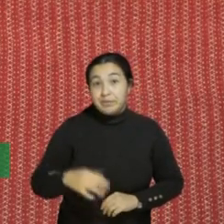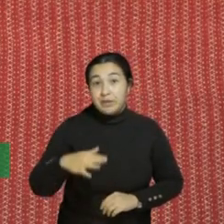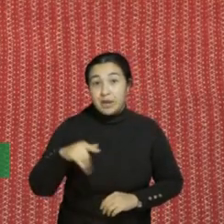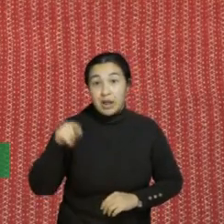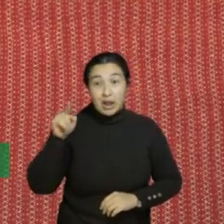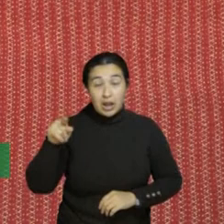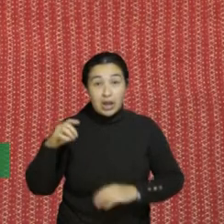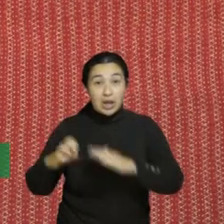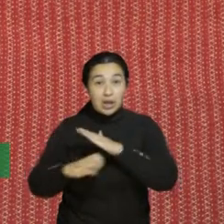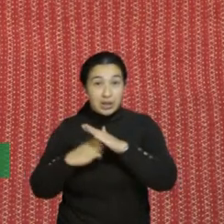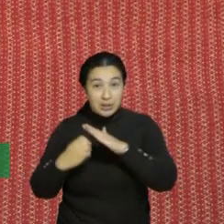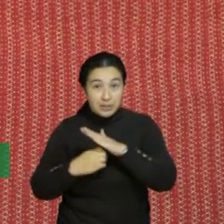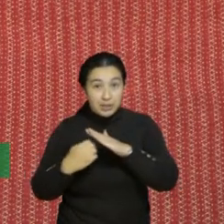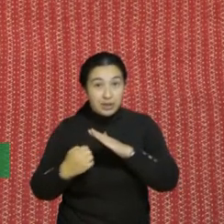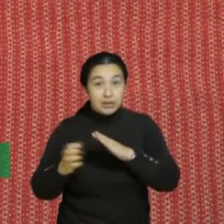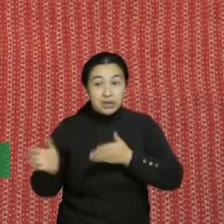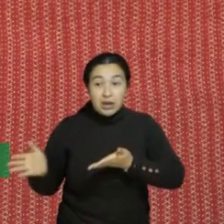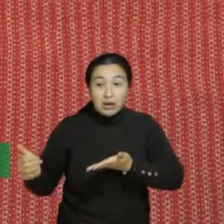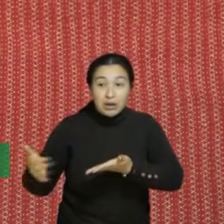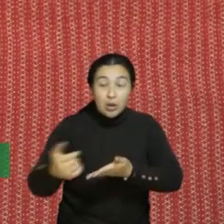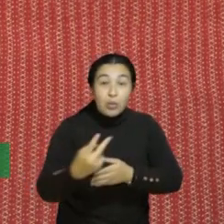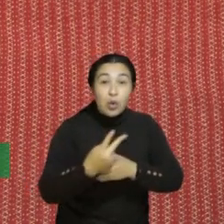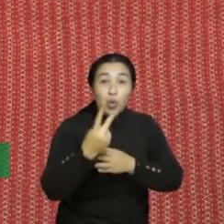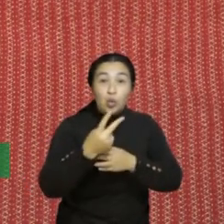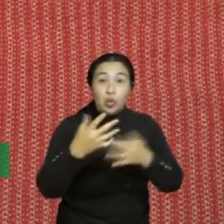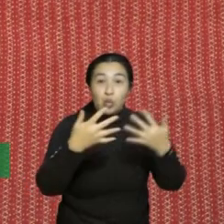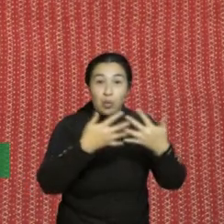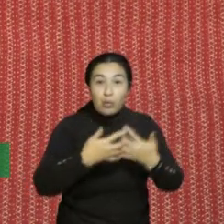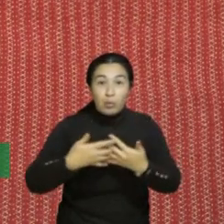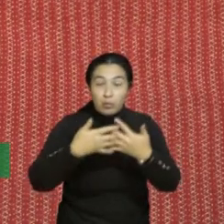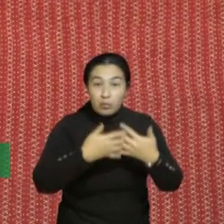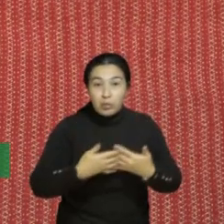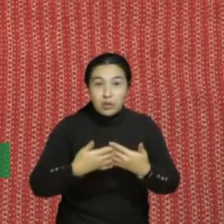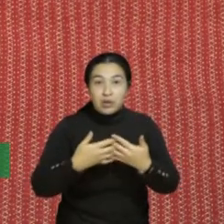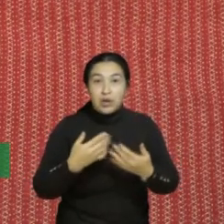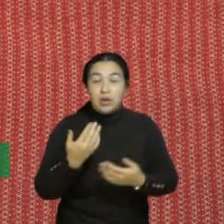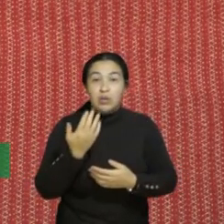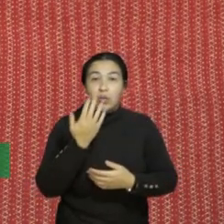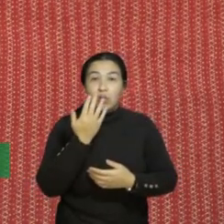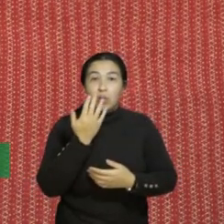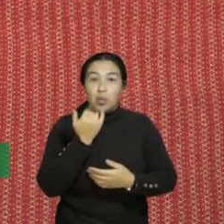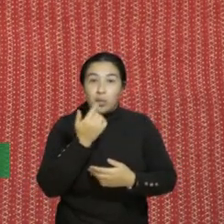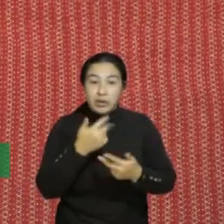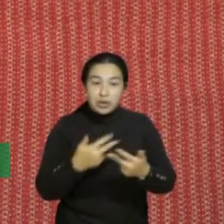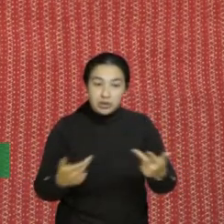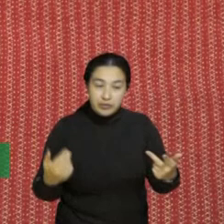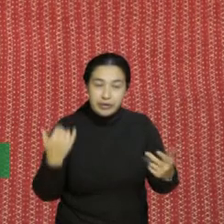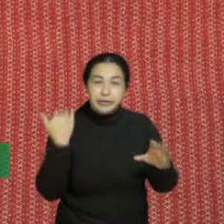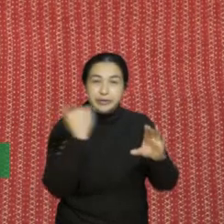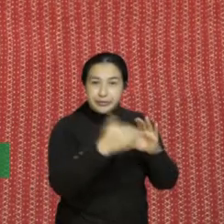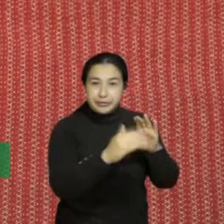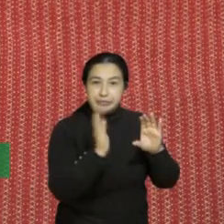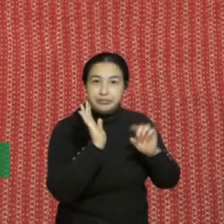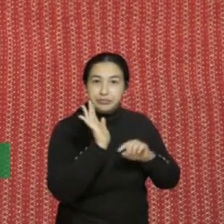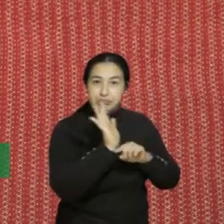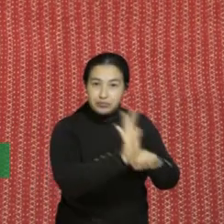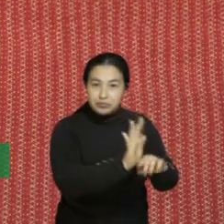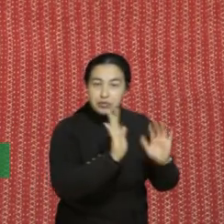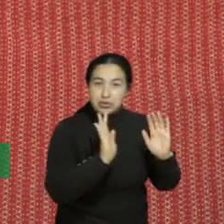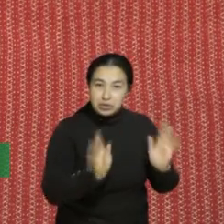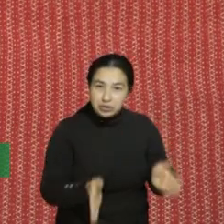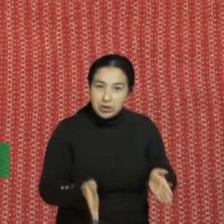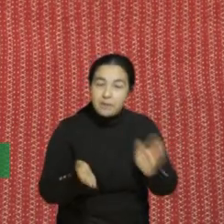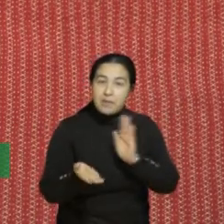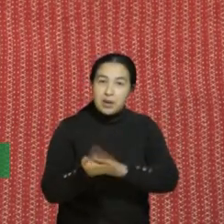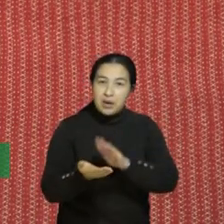empresa, recolhemos duas carretas de mantimentos que também foi encaminhado. Mas quero lhe parabenizar por essa